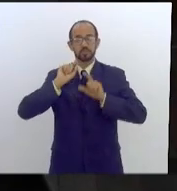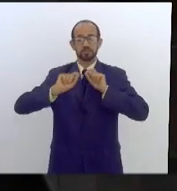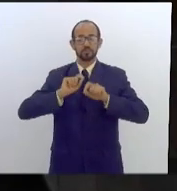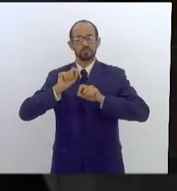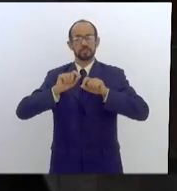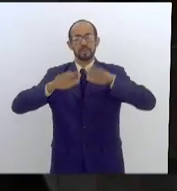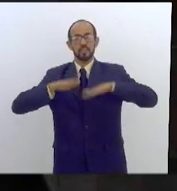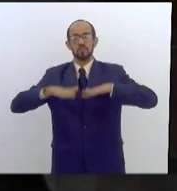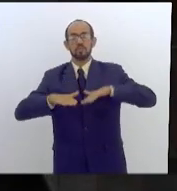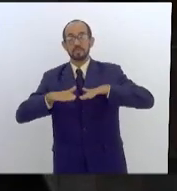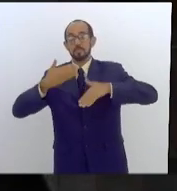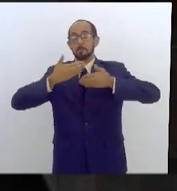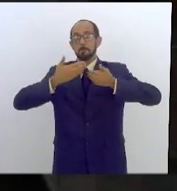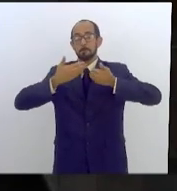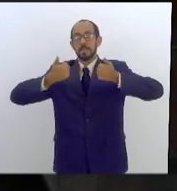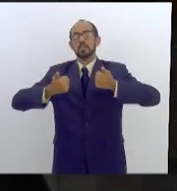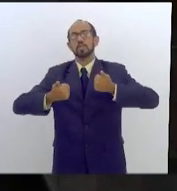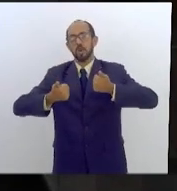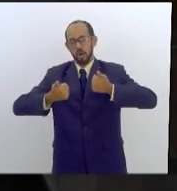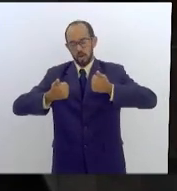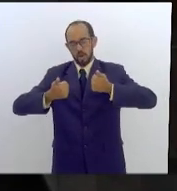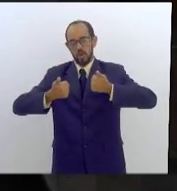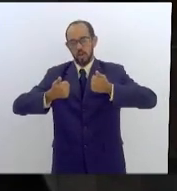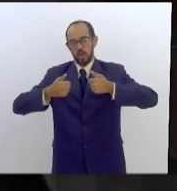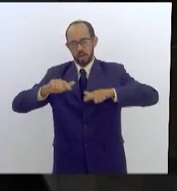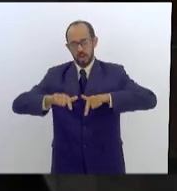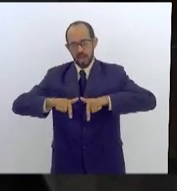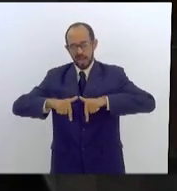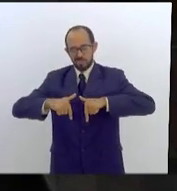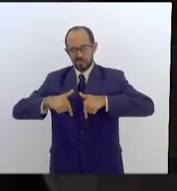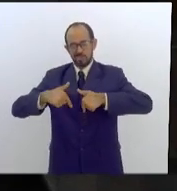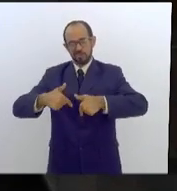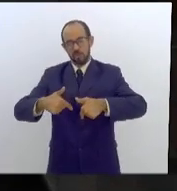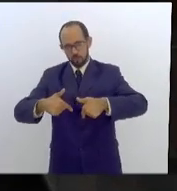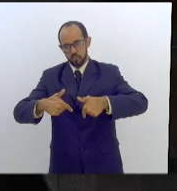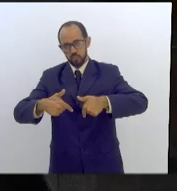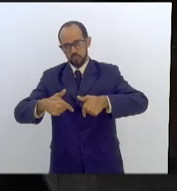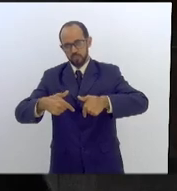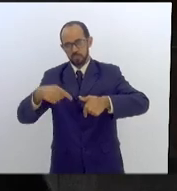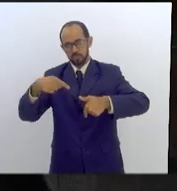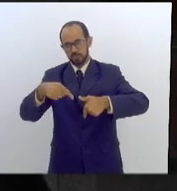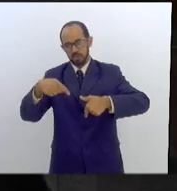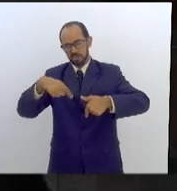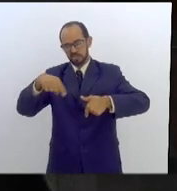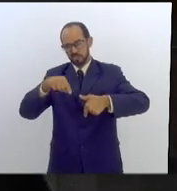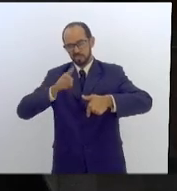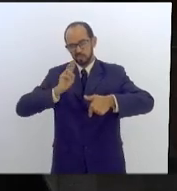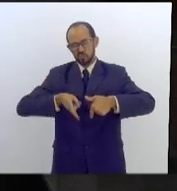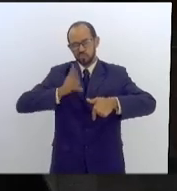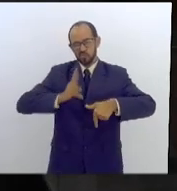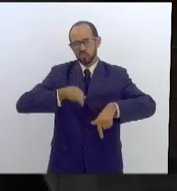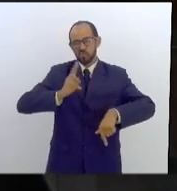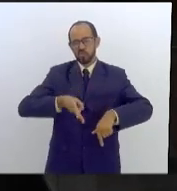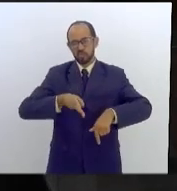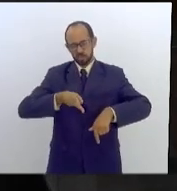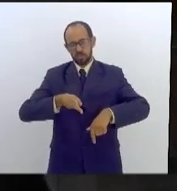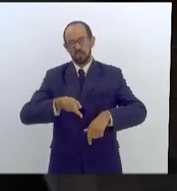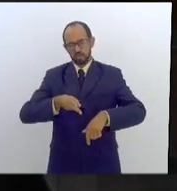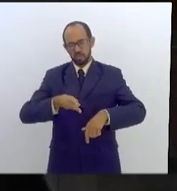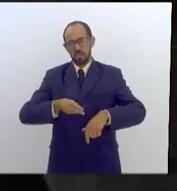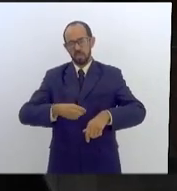a melhor reação a esses constantes recorrentes